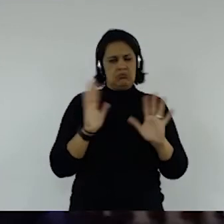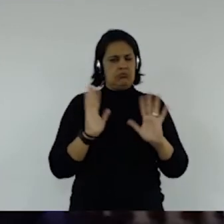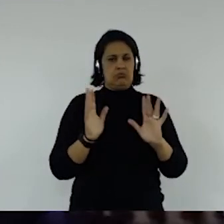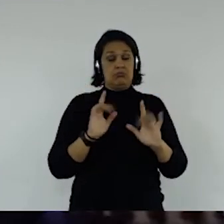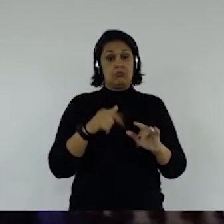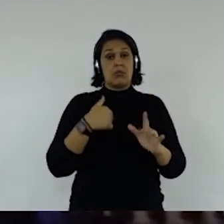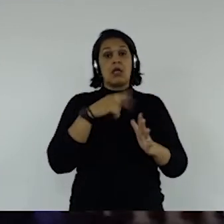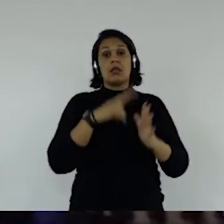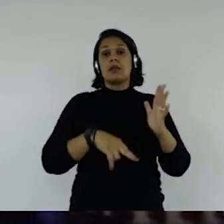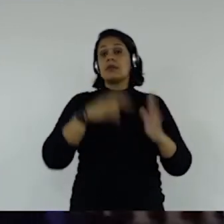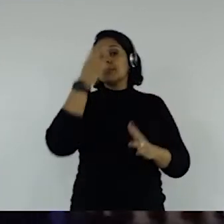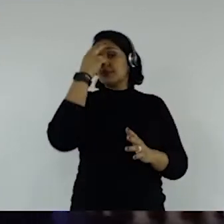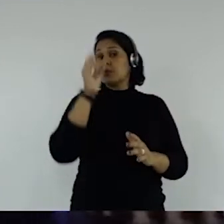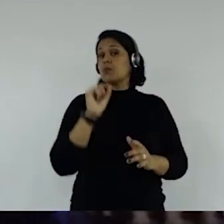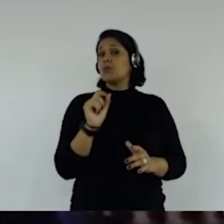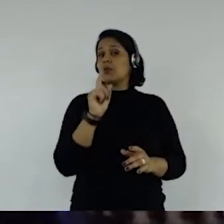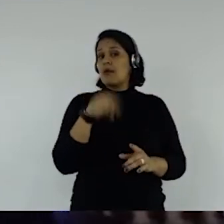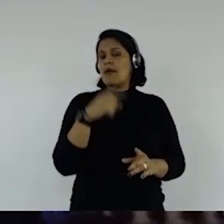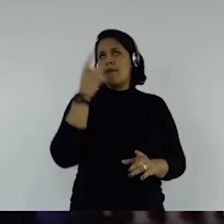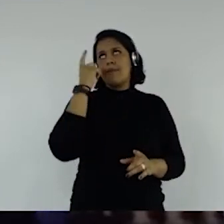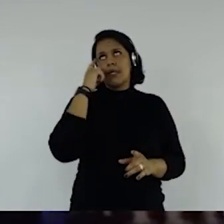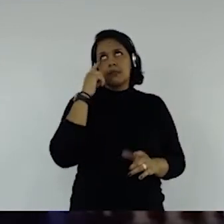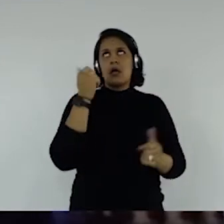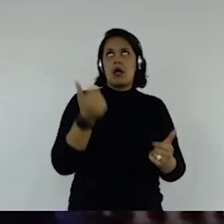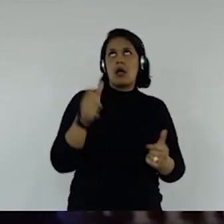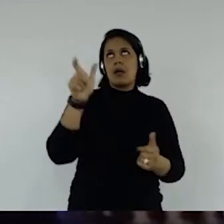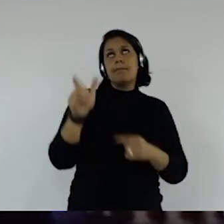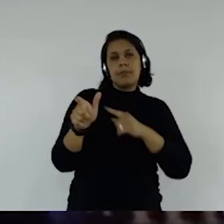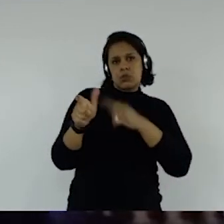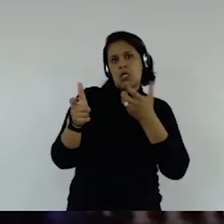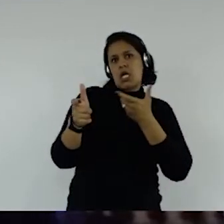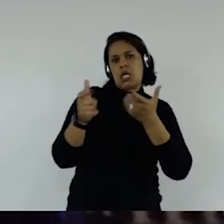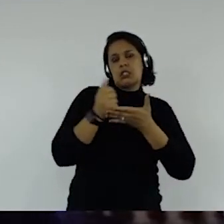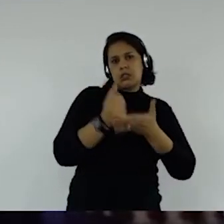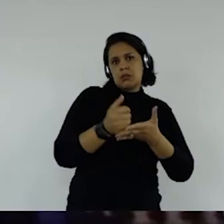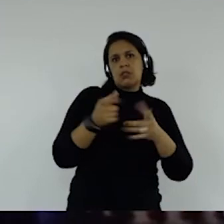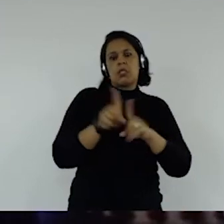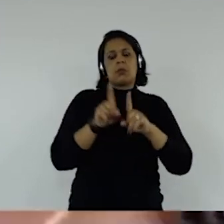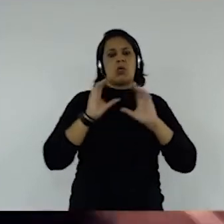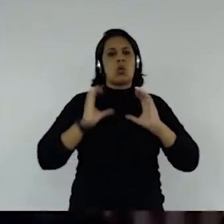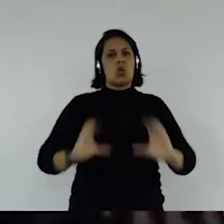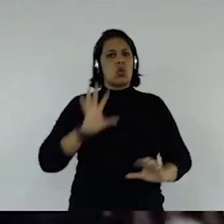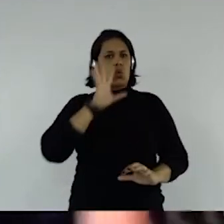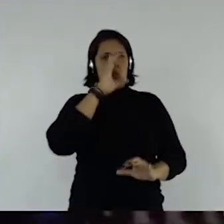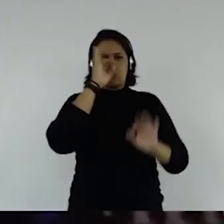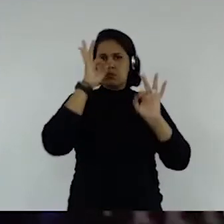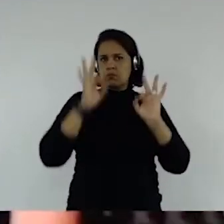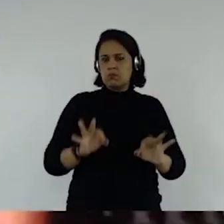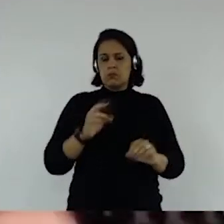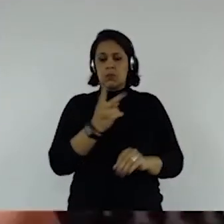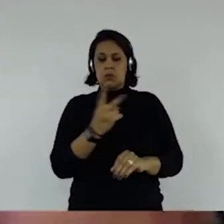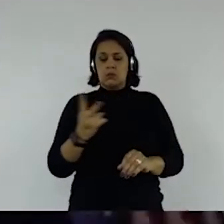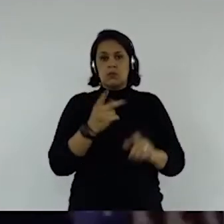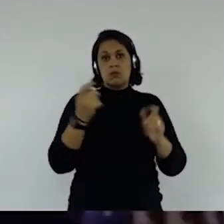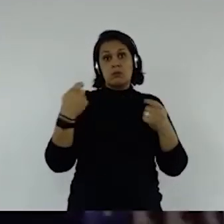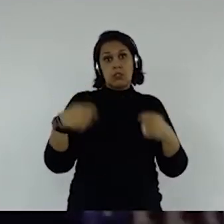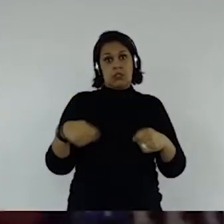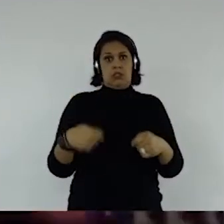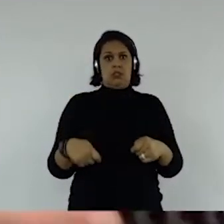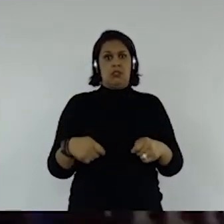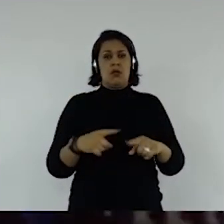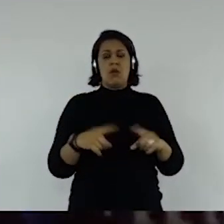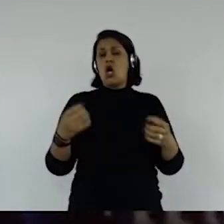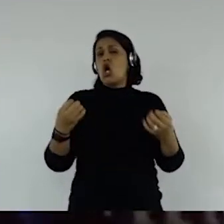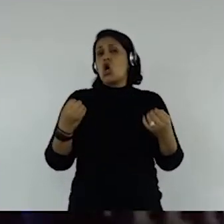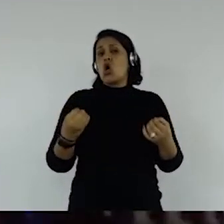leitura inteligente é uma leitura com base na boa-fé, no comportamento leal, que, sim, diga que as partes devem fazer isso. Agora, como elas devem fazer? Eu